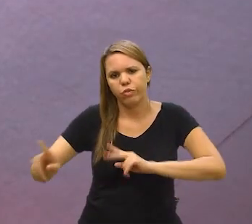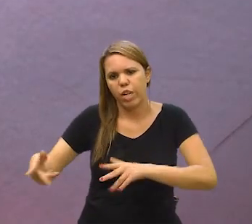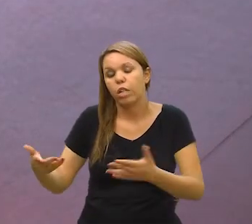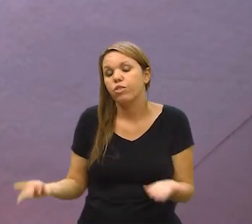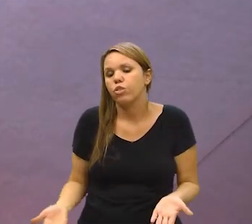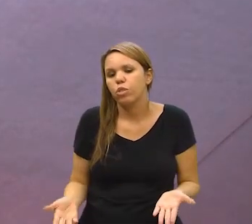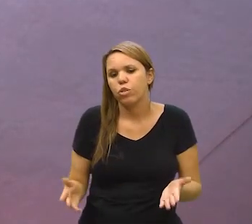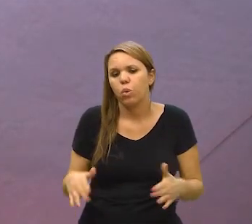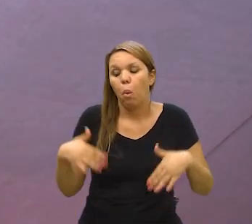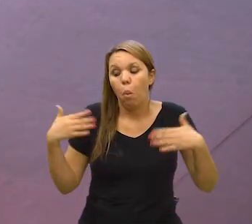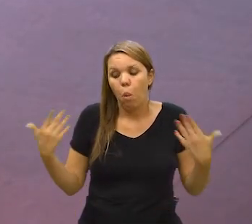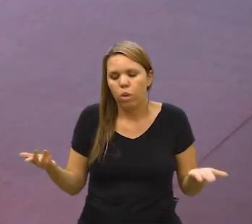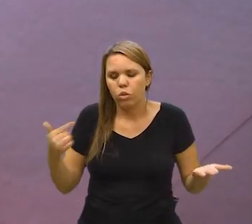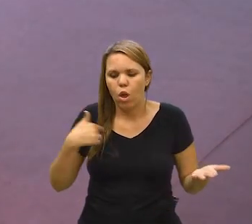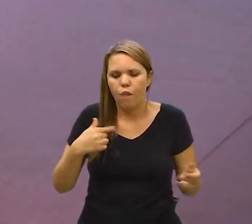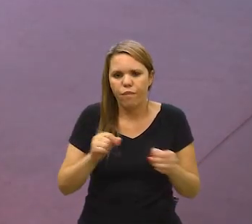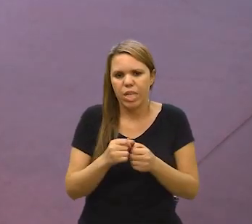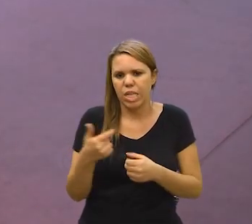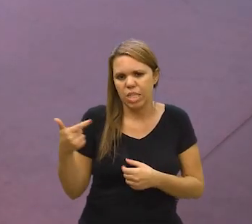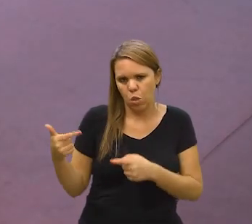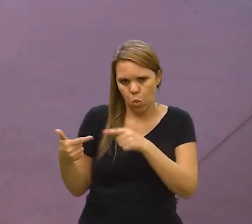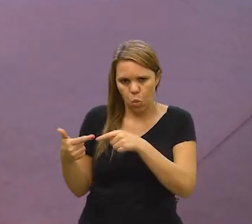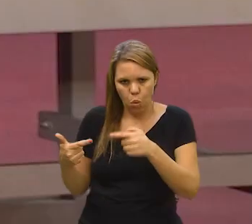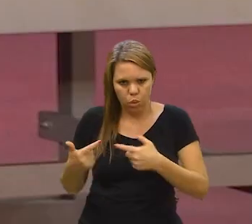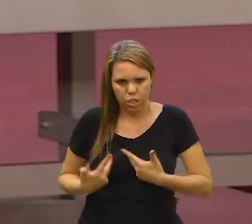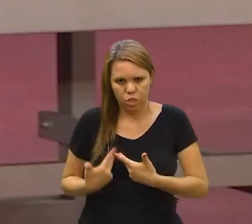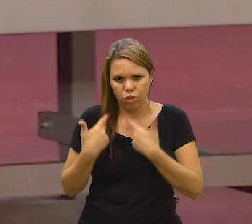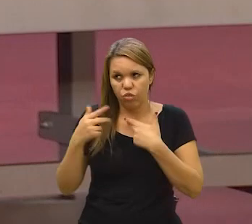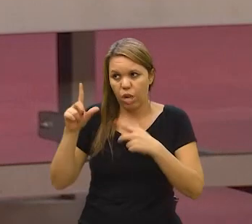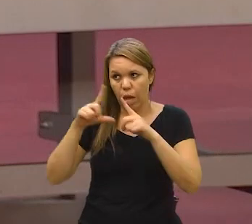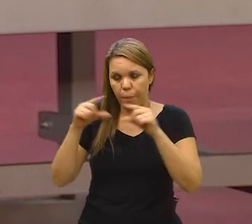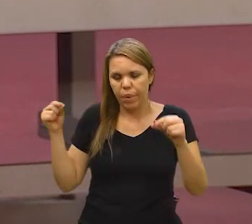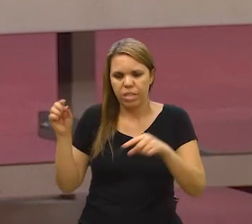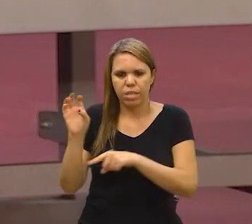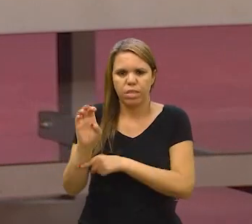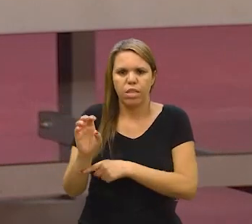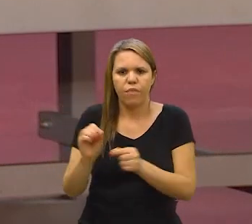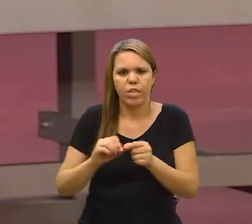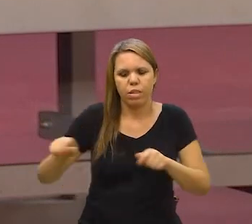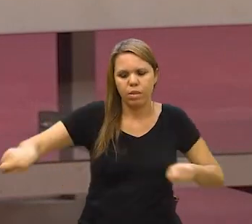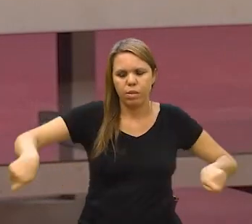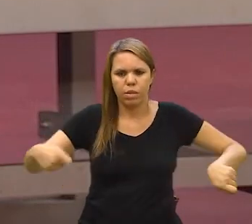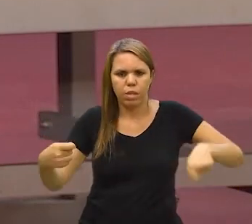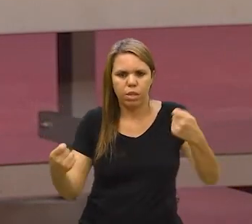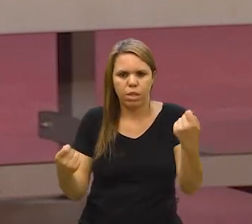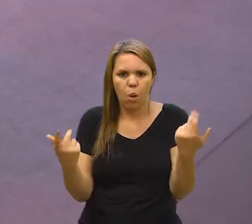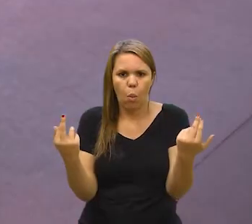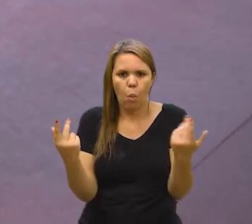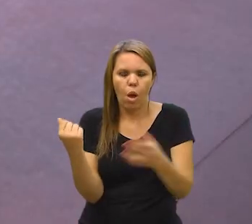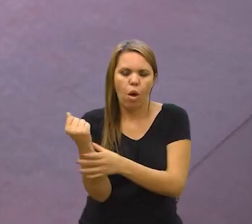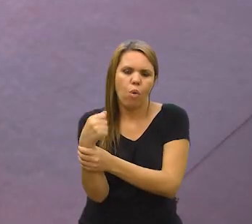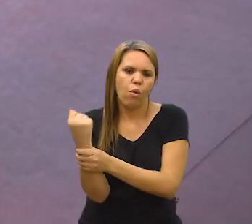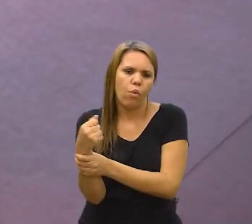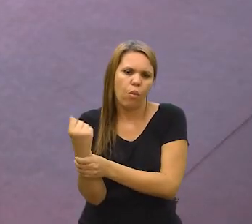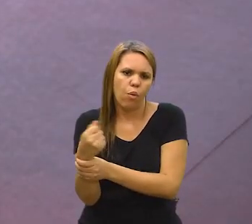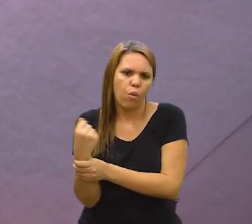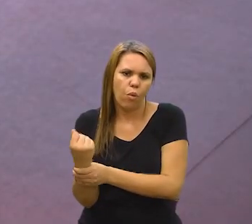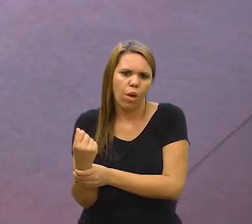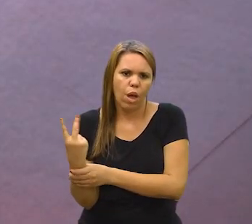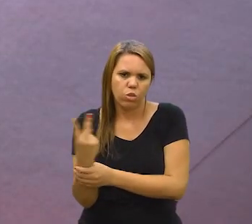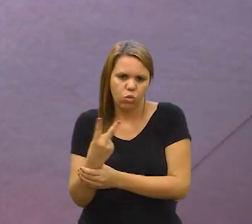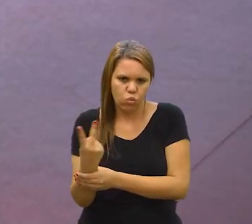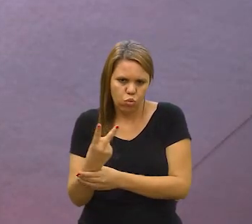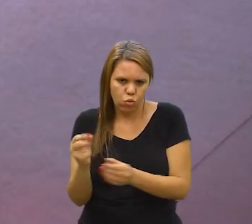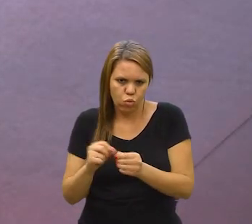quando eu fiz a segunda cirurgia no SARA em Brasília, me recomendaram o tênis de mesa como forma de fisioterapia. Porque as duas cirurgias que eu fiz foi